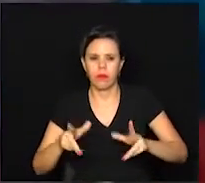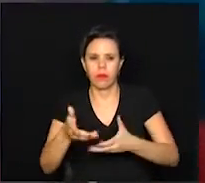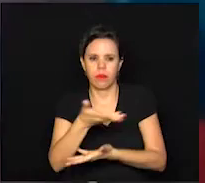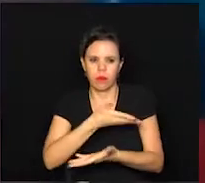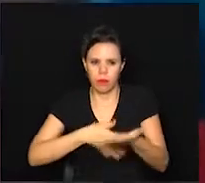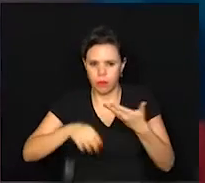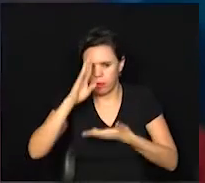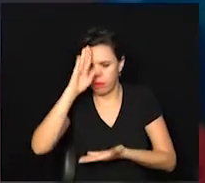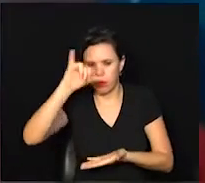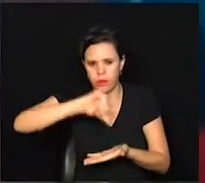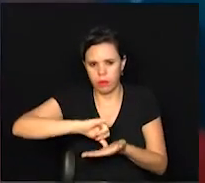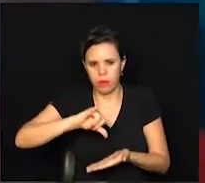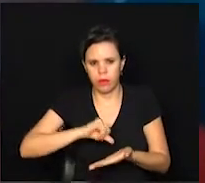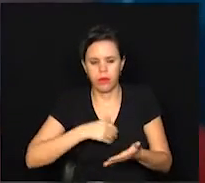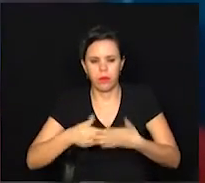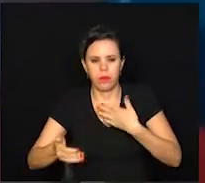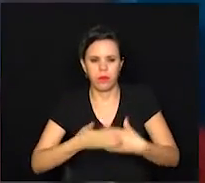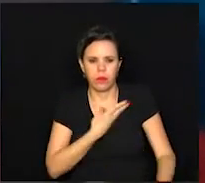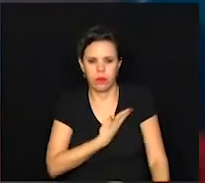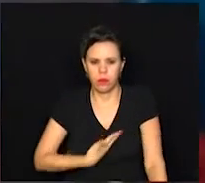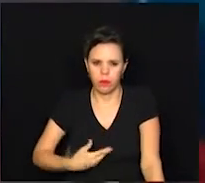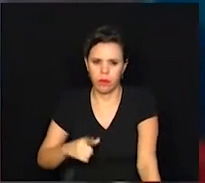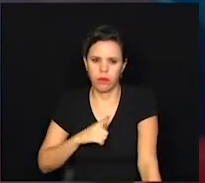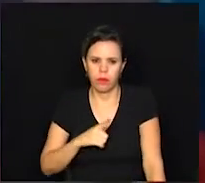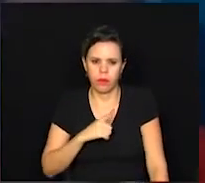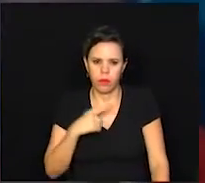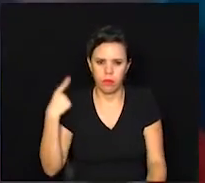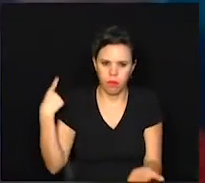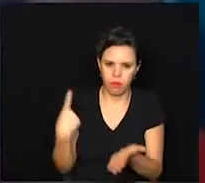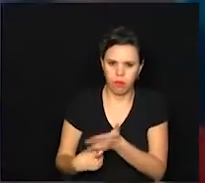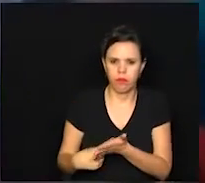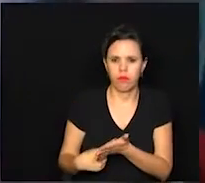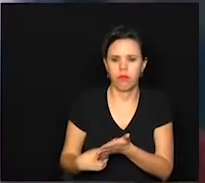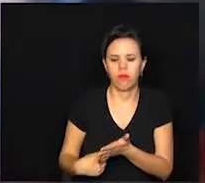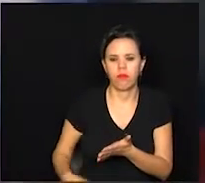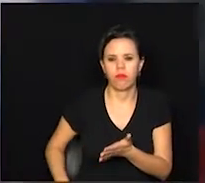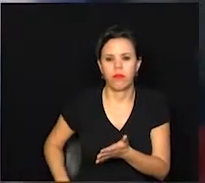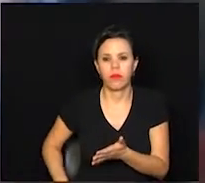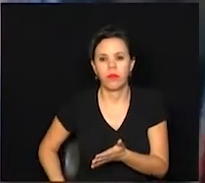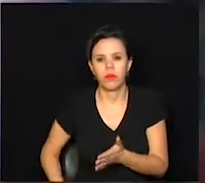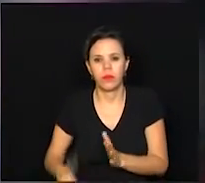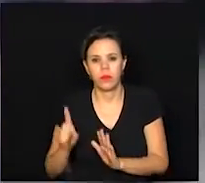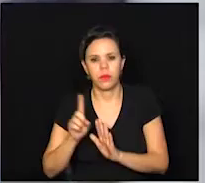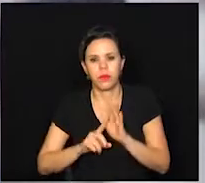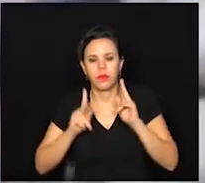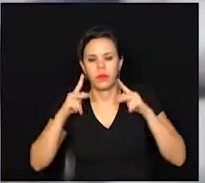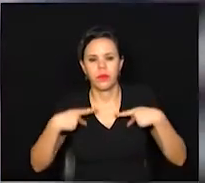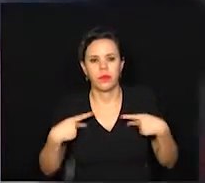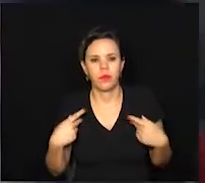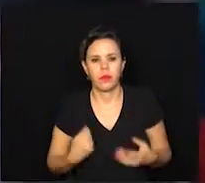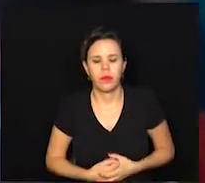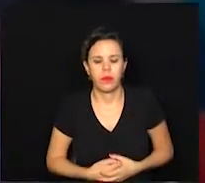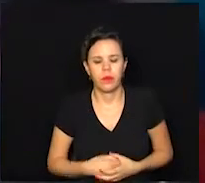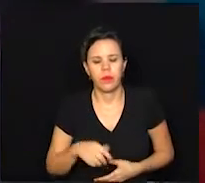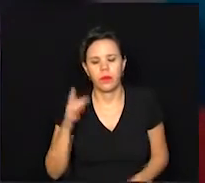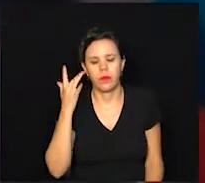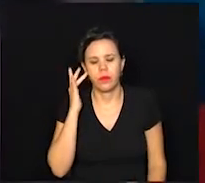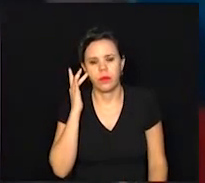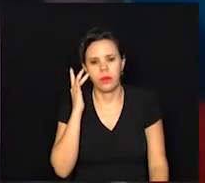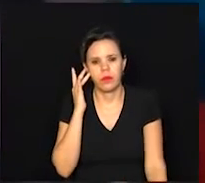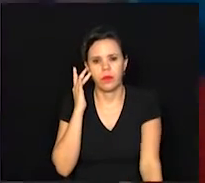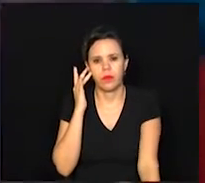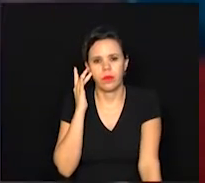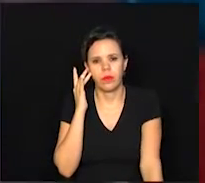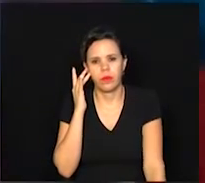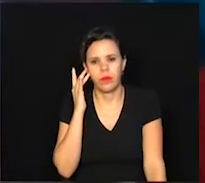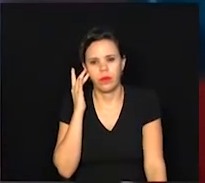central em qualquer governo que, de fato, tenha compromisso com os direitos humanos. Então, acho que era um